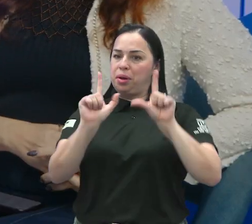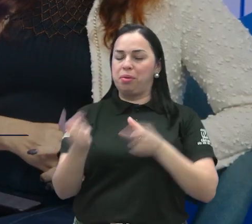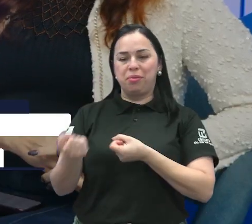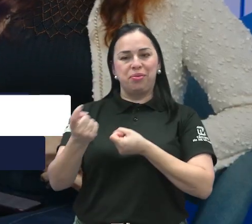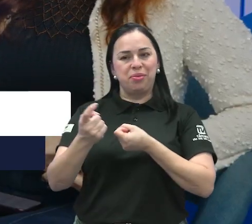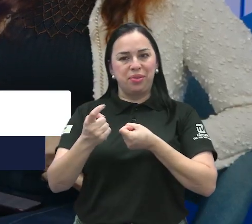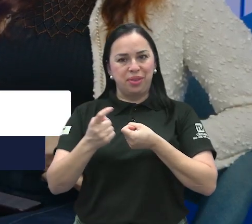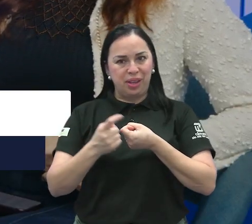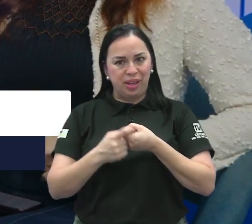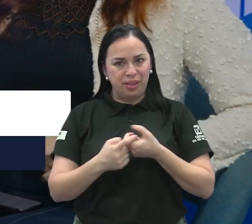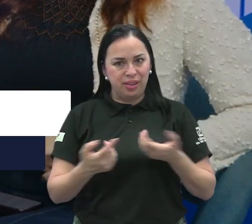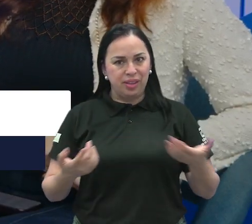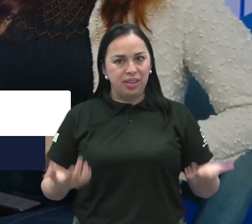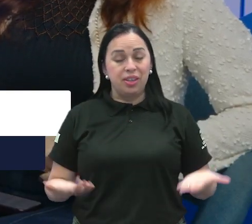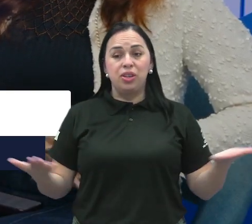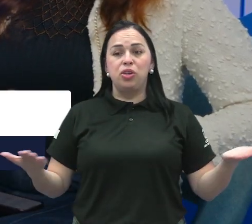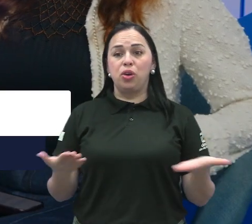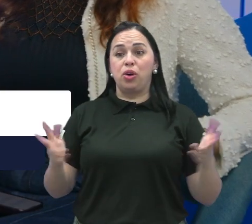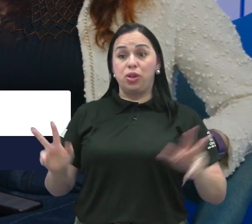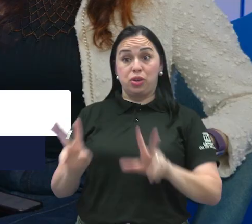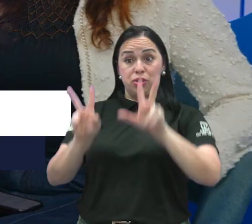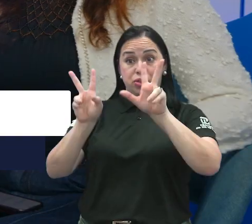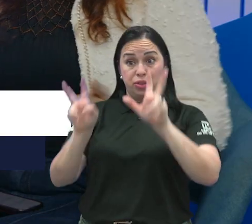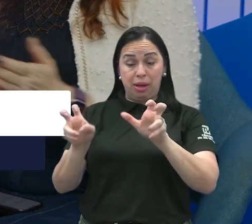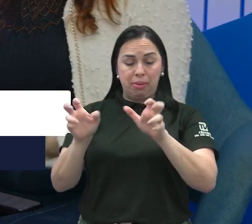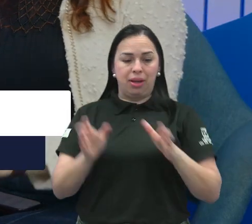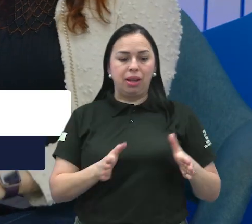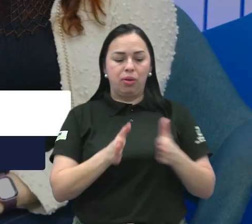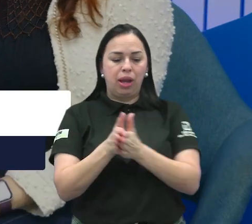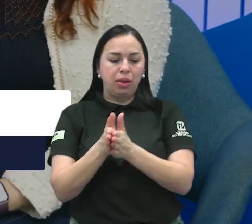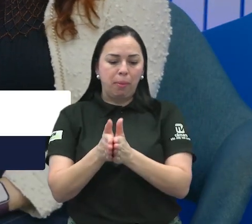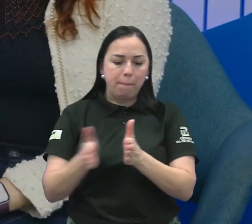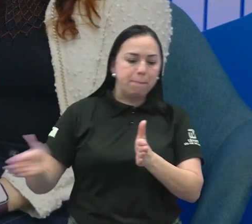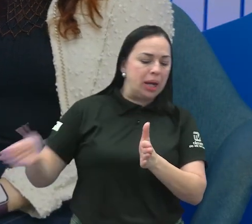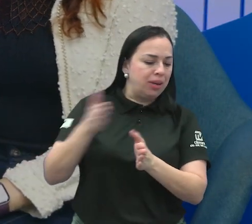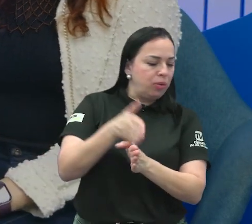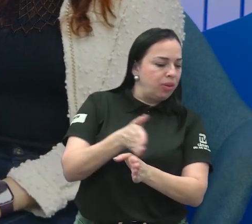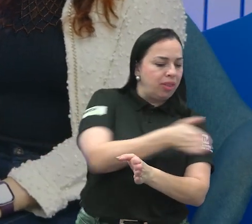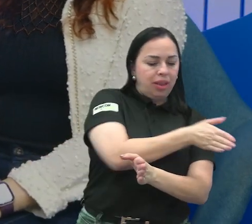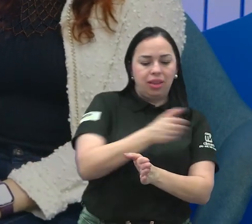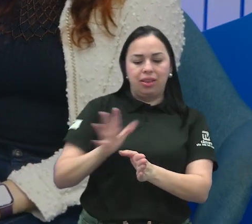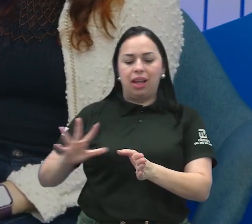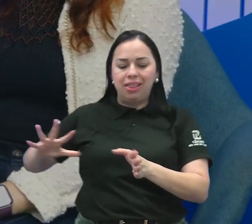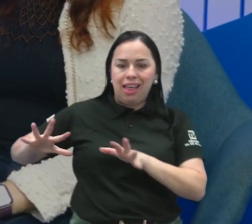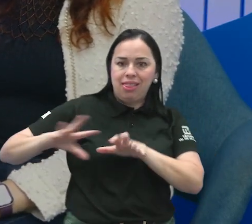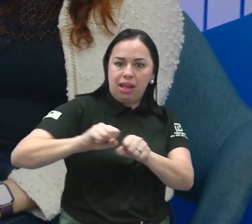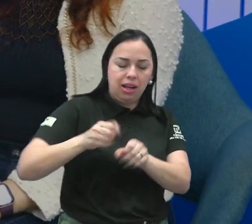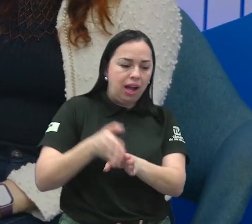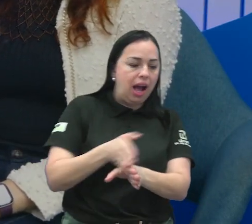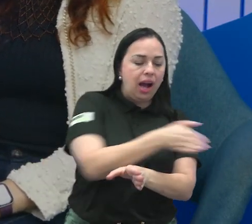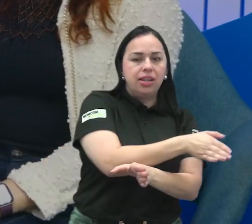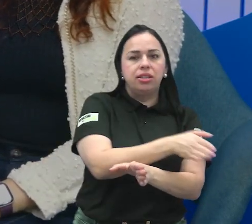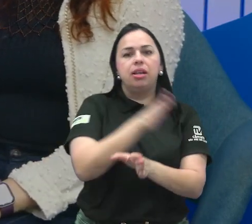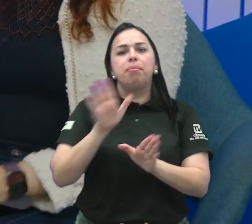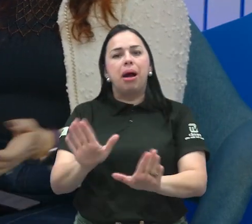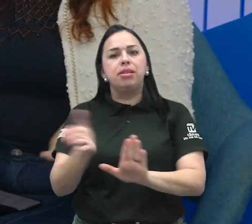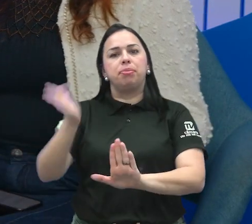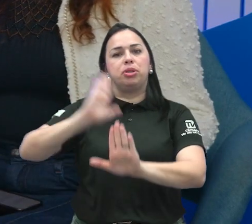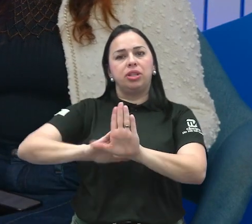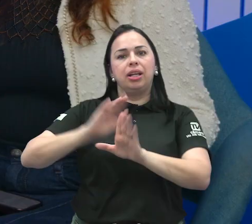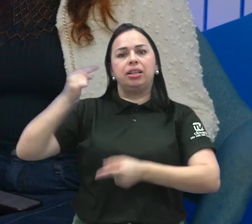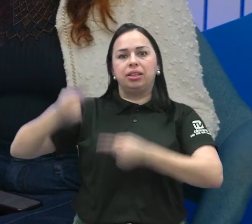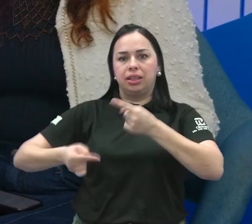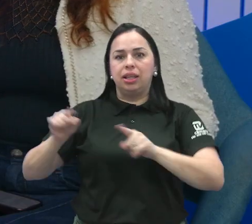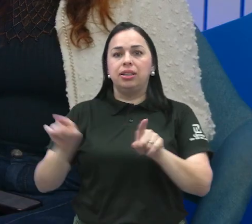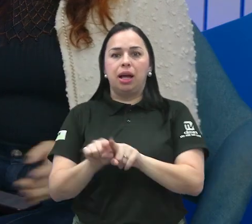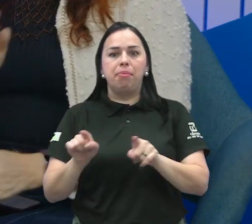De volta com Sobre Política, a discussão da decolonialidade envolve aspectos sociais e políticos. É também um